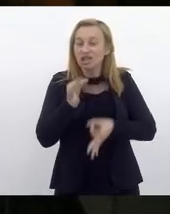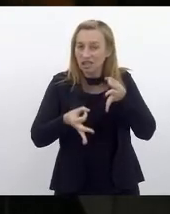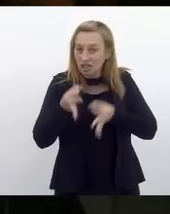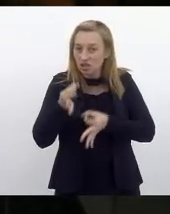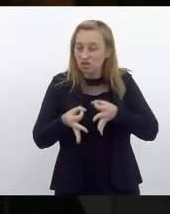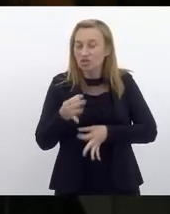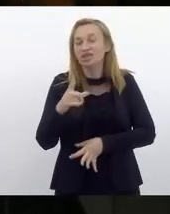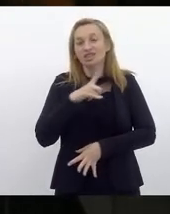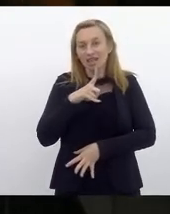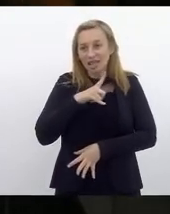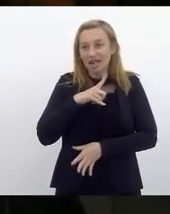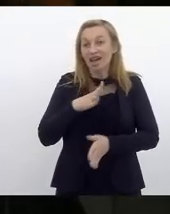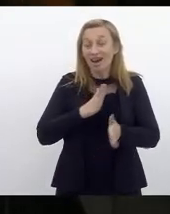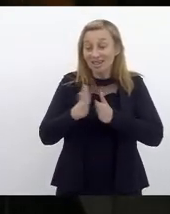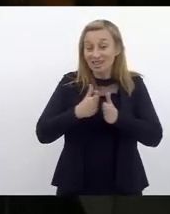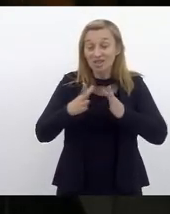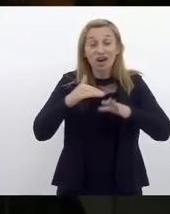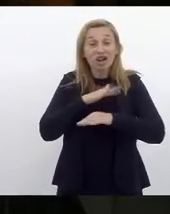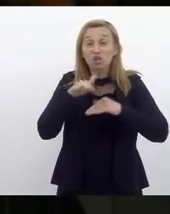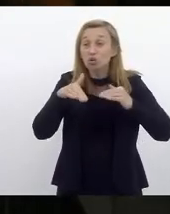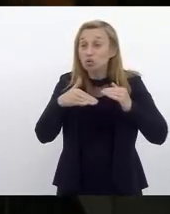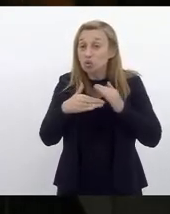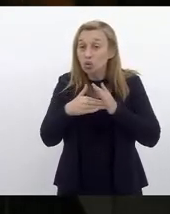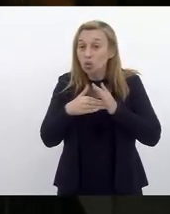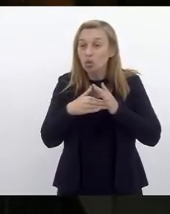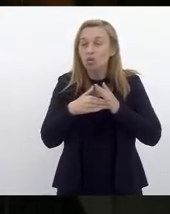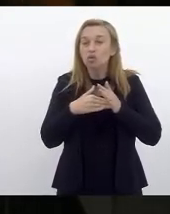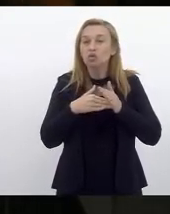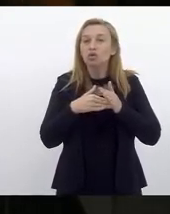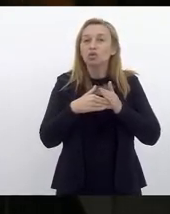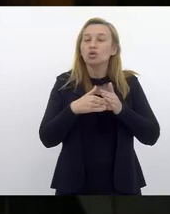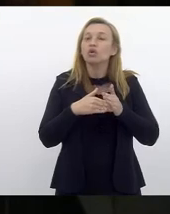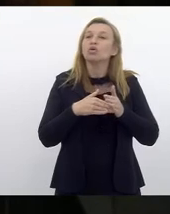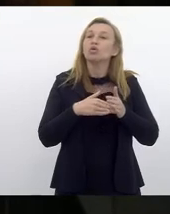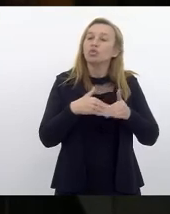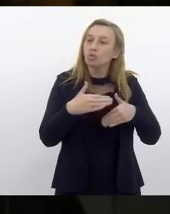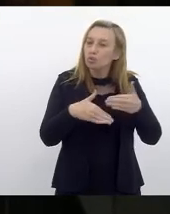justiça, eu terei acesso a todo o processo